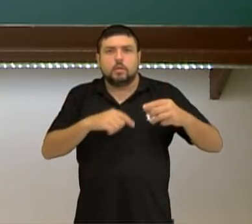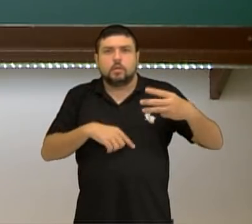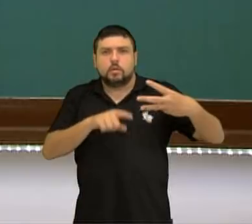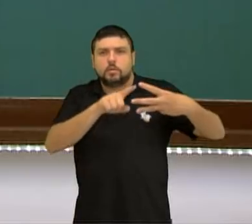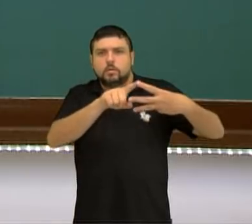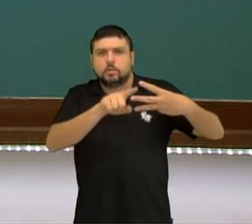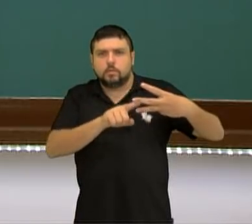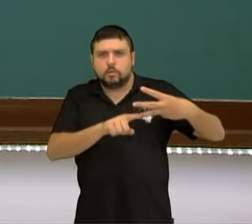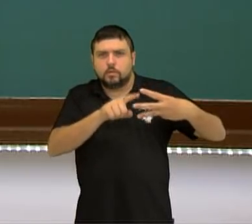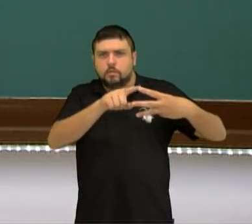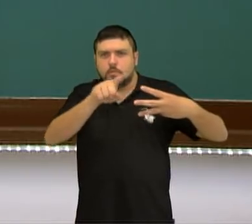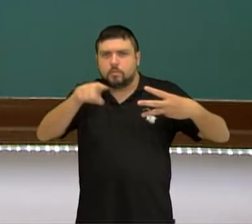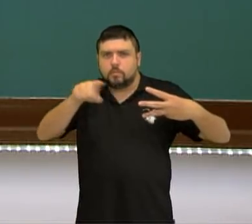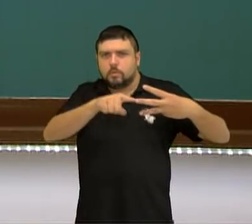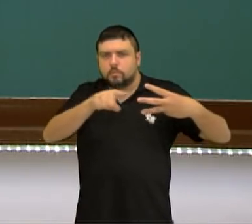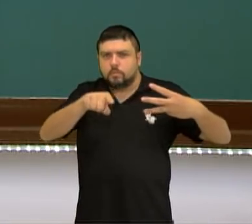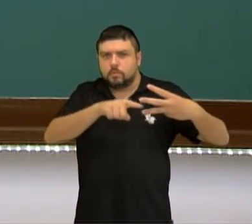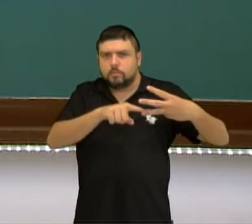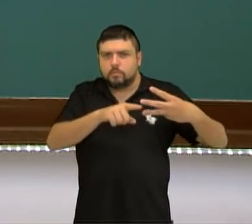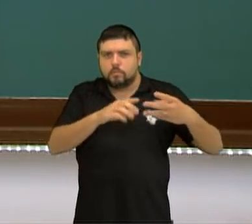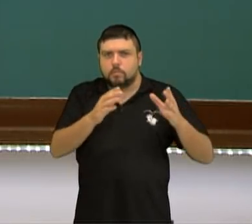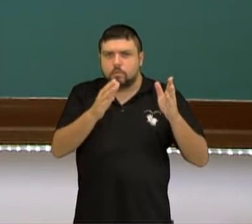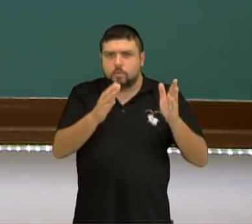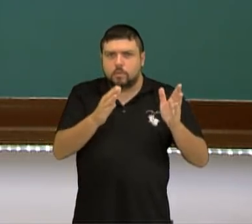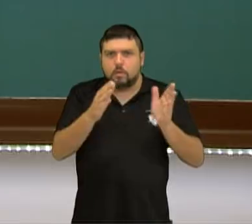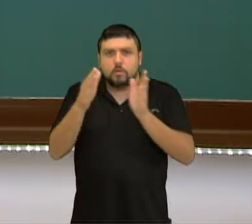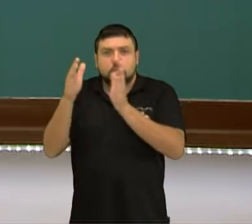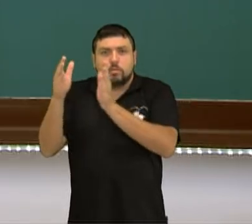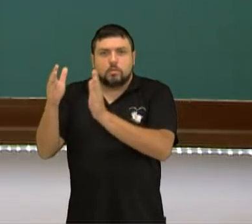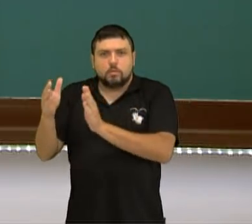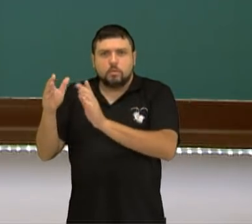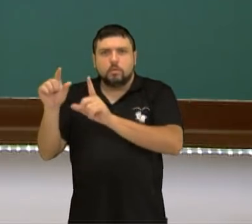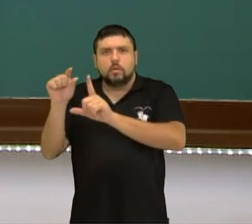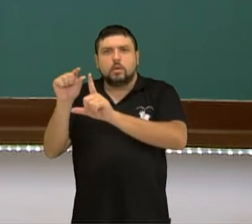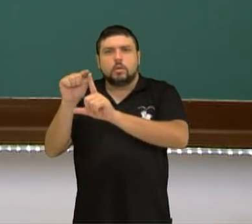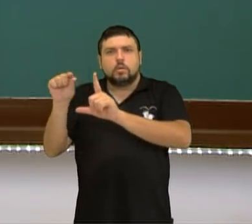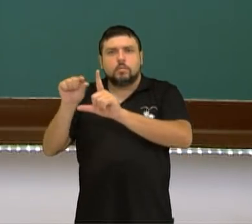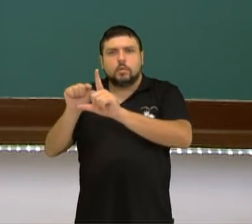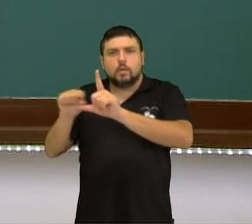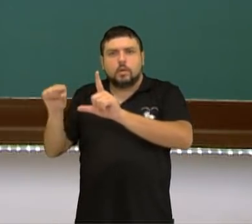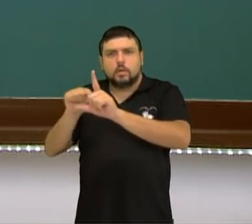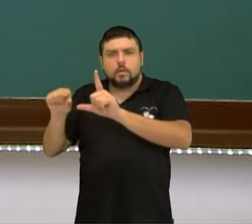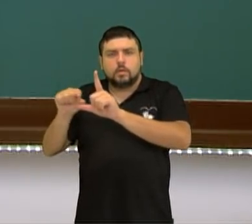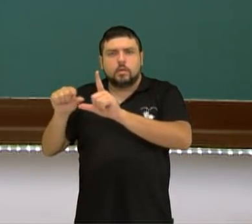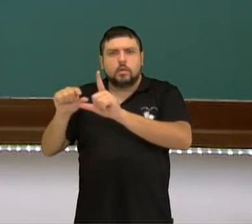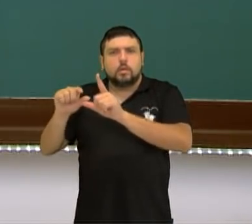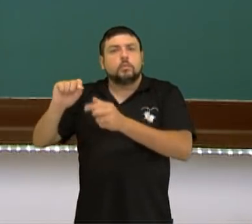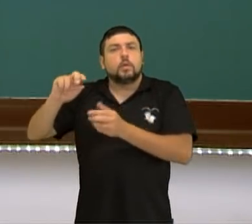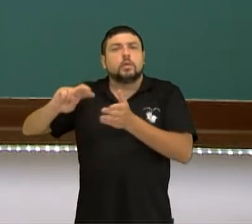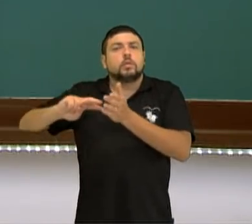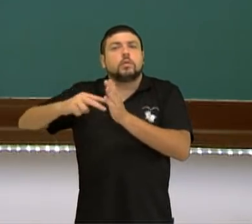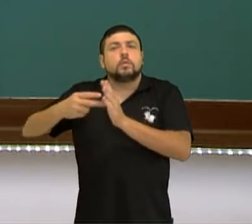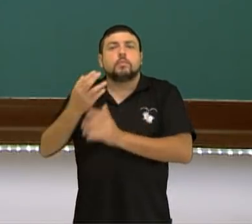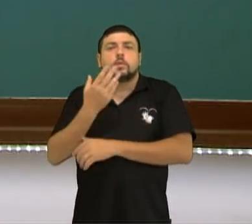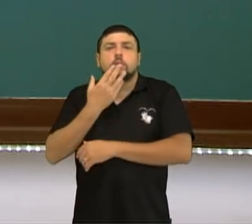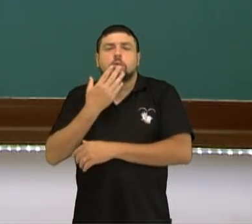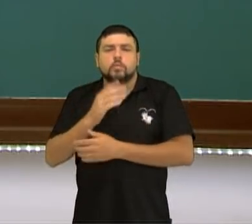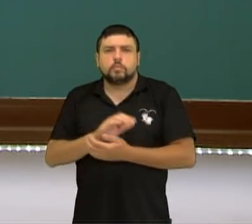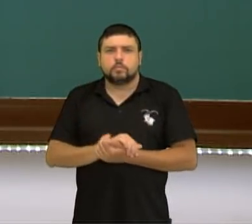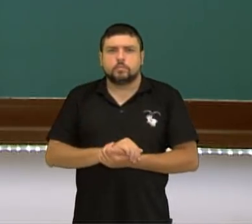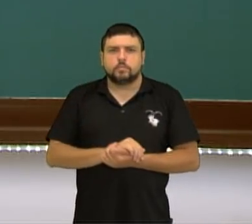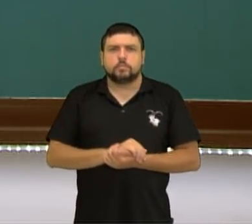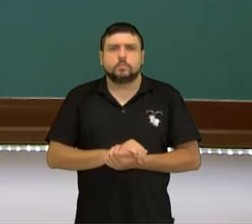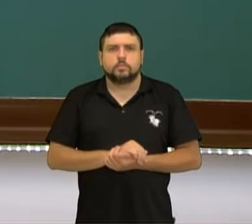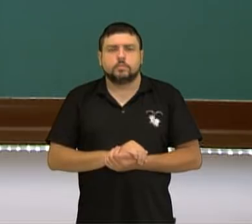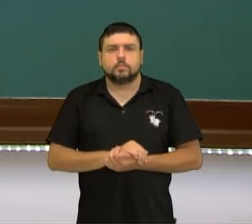então eu tenho uma legendazinha aqui para dizer o que cada cor, o que cada linha vai estar significando.